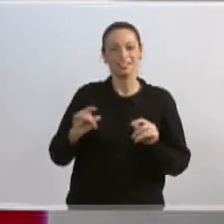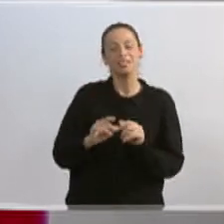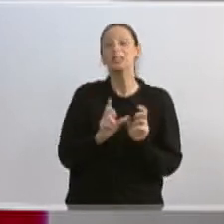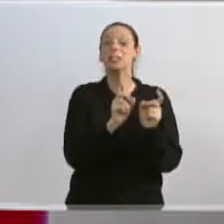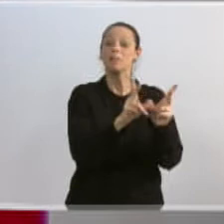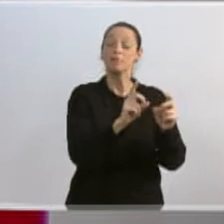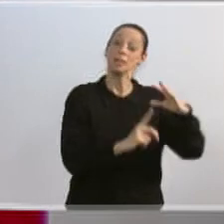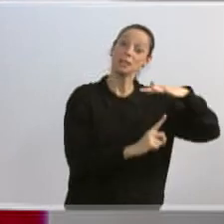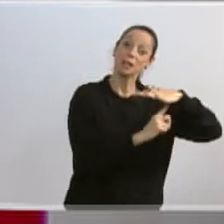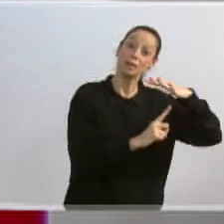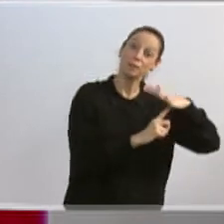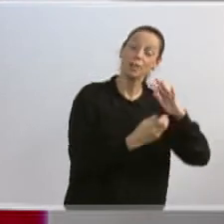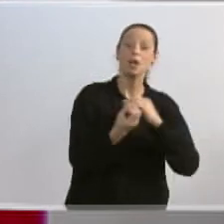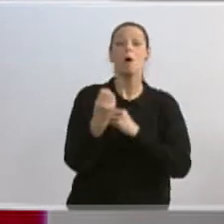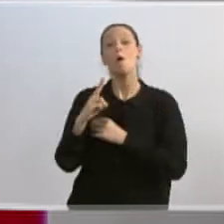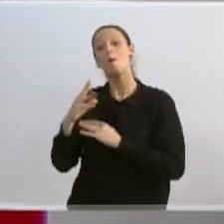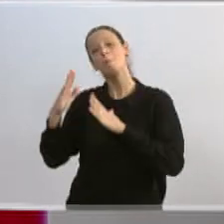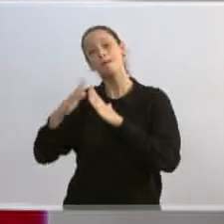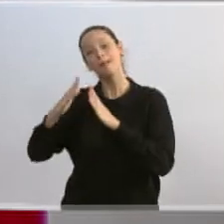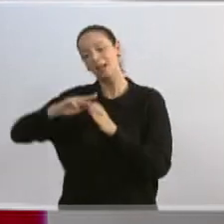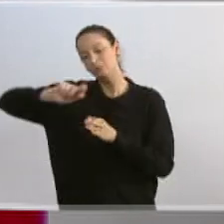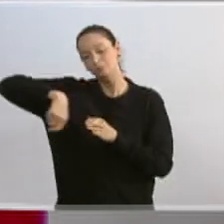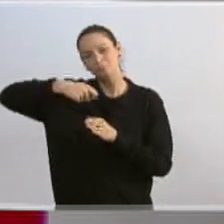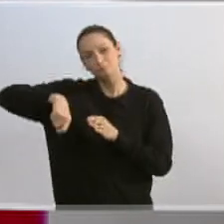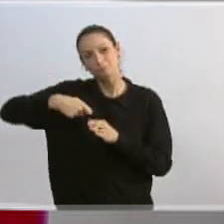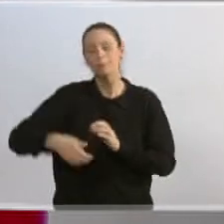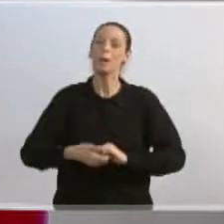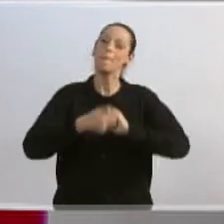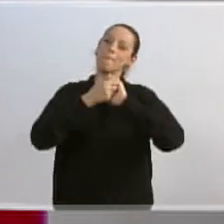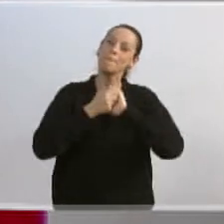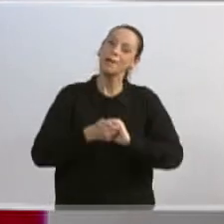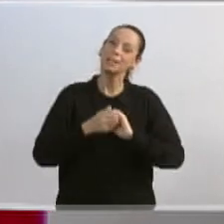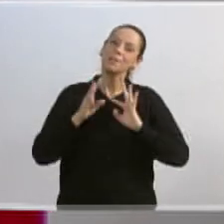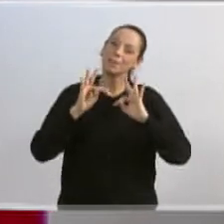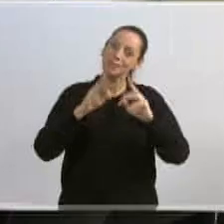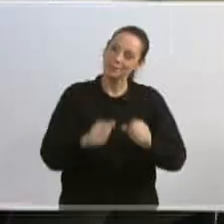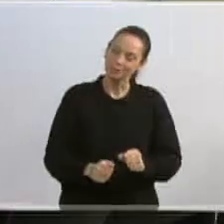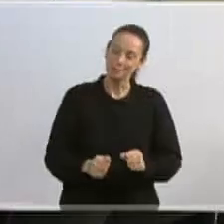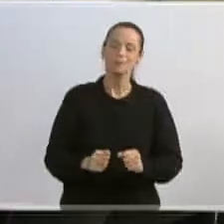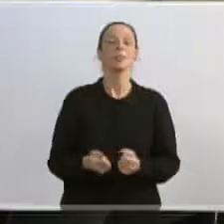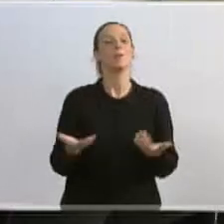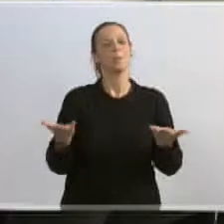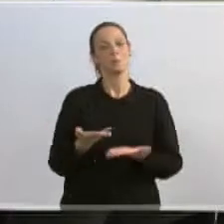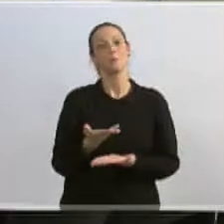e blumenau para eis a todos na tarde de hoje era esse senhor presidente obrigado v